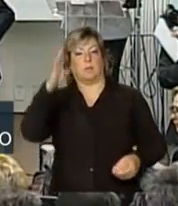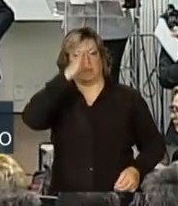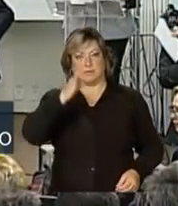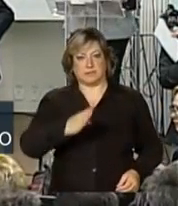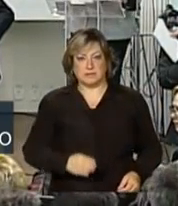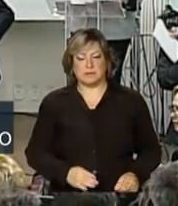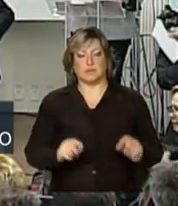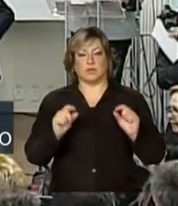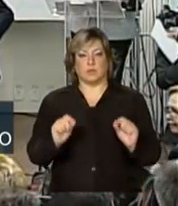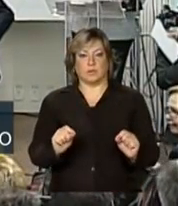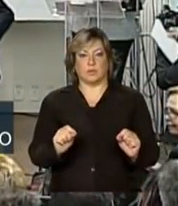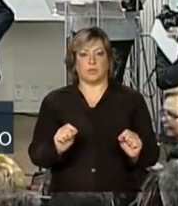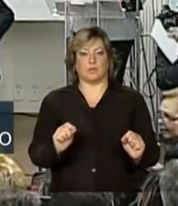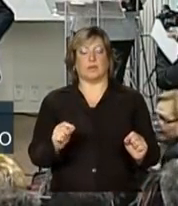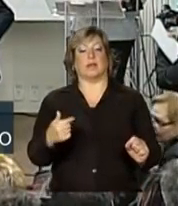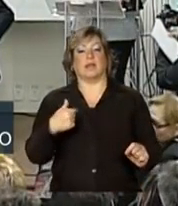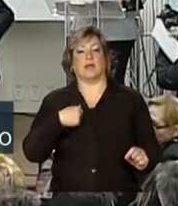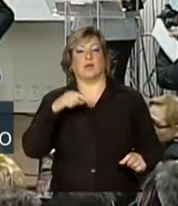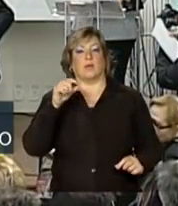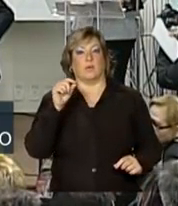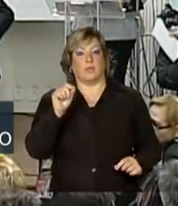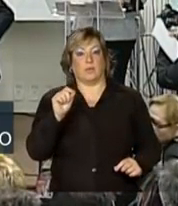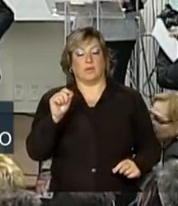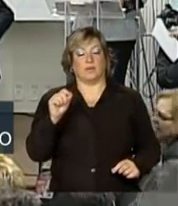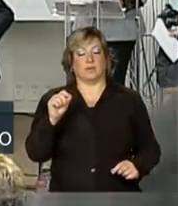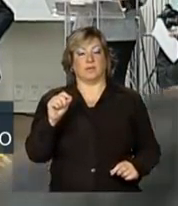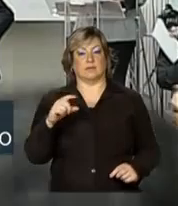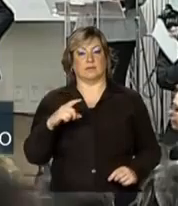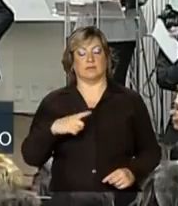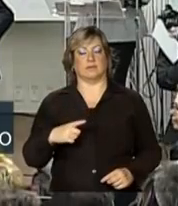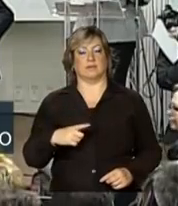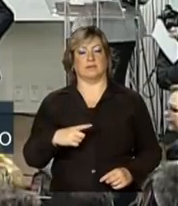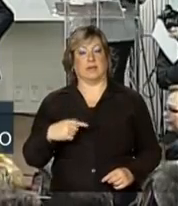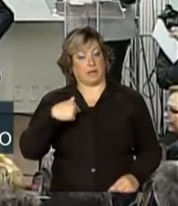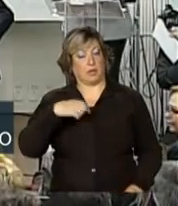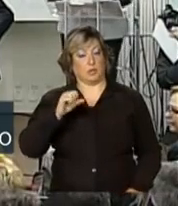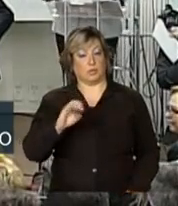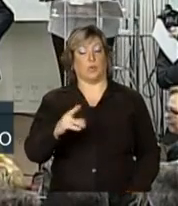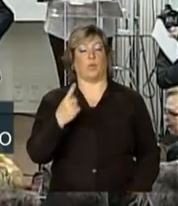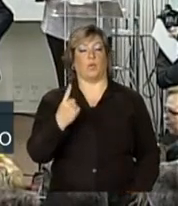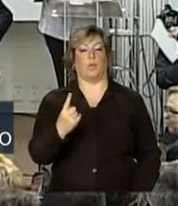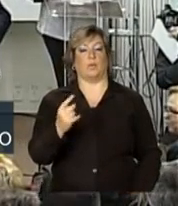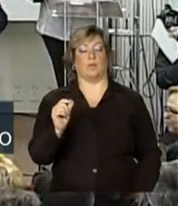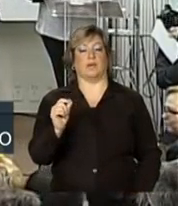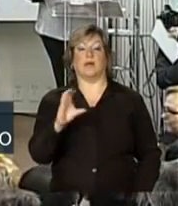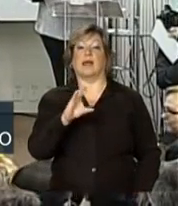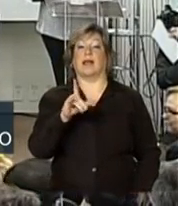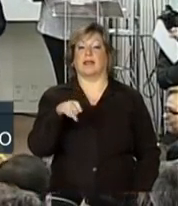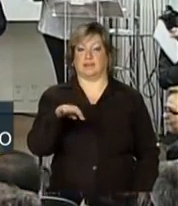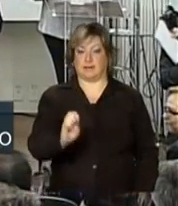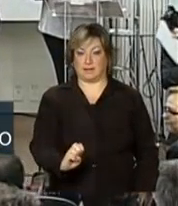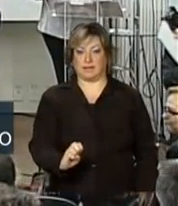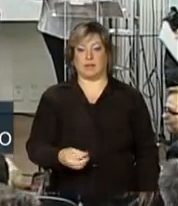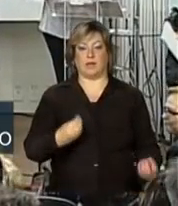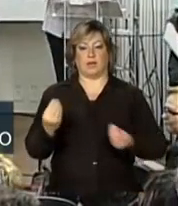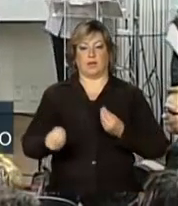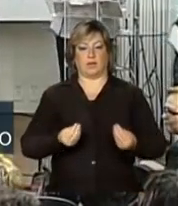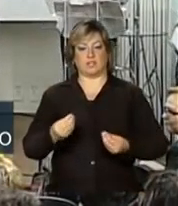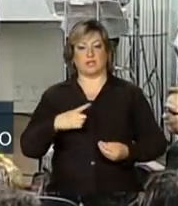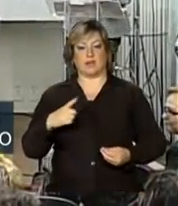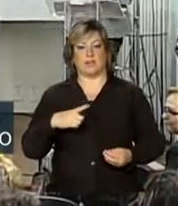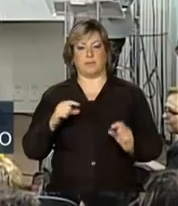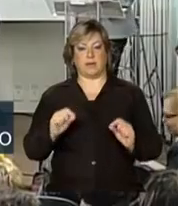do qual eu tenho me... eu sou uma cliente como